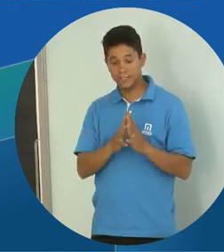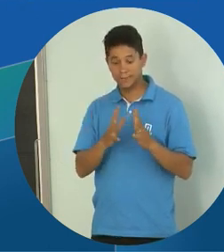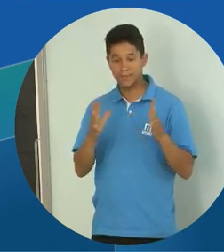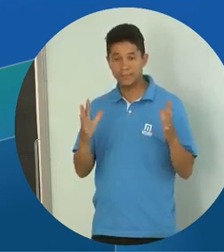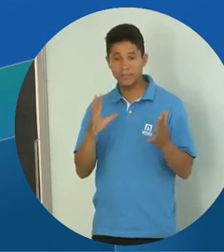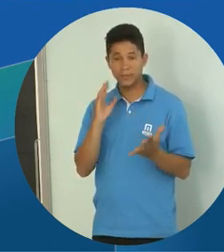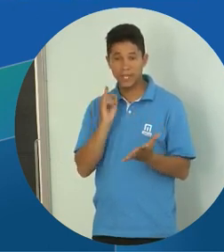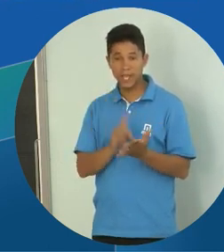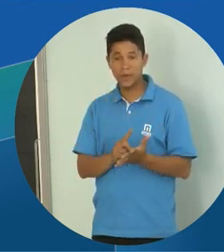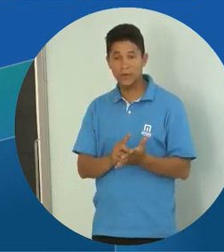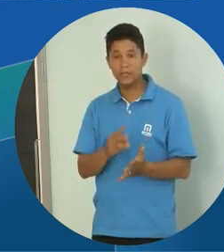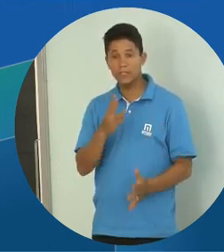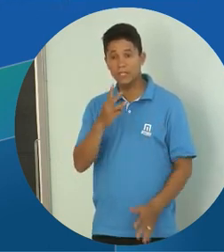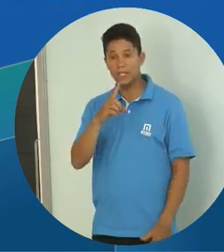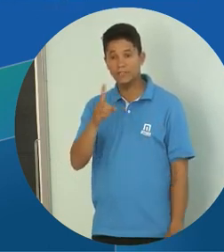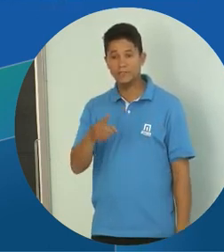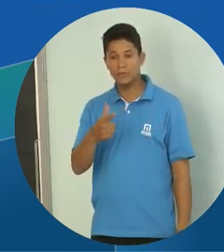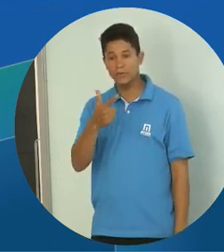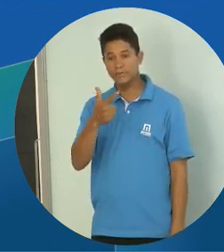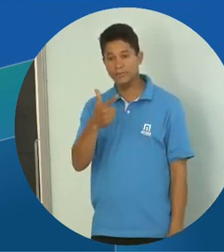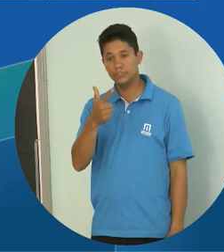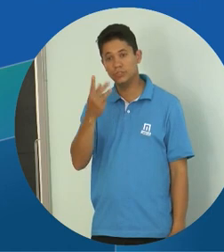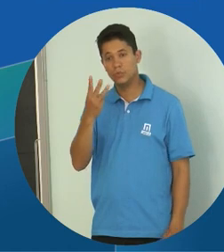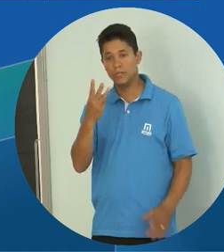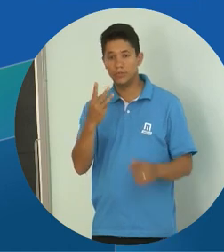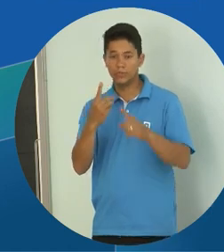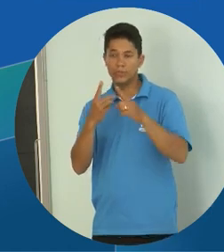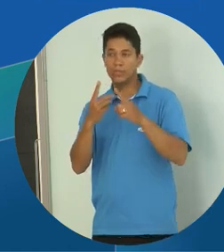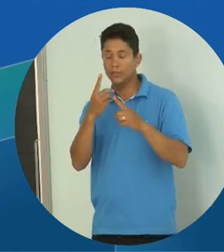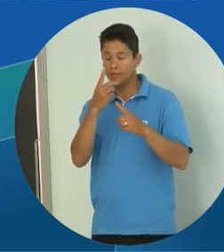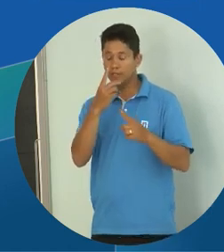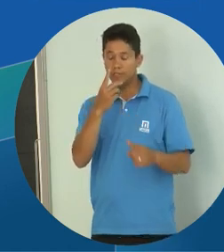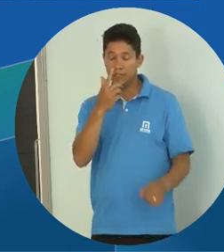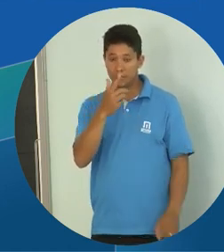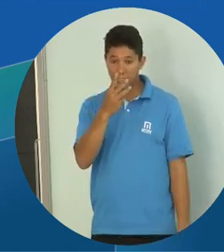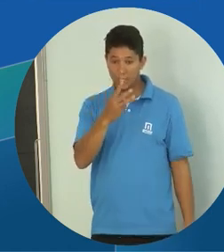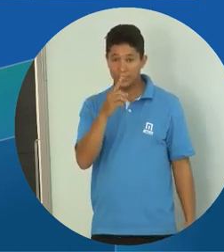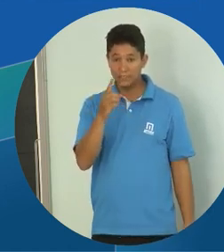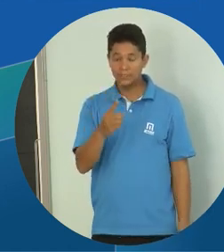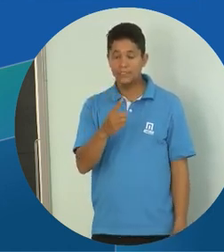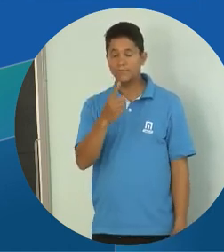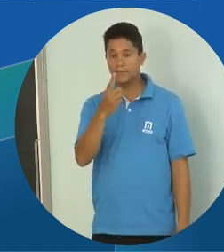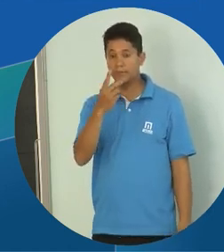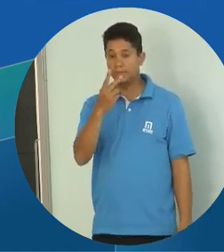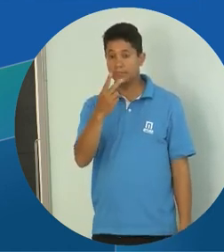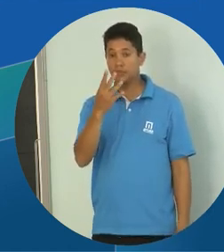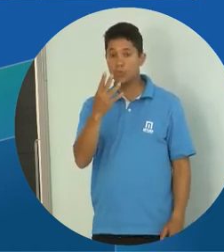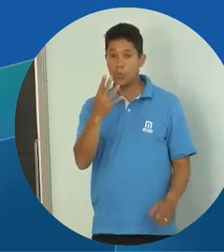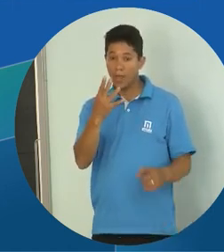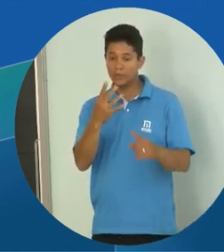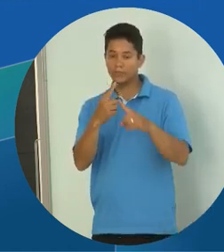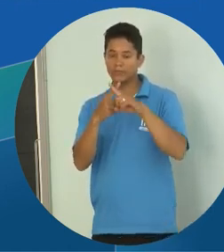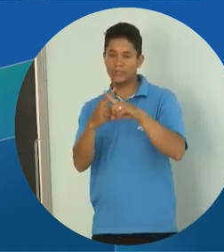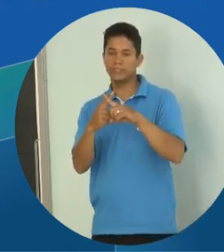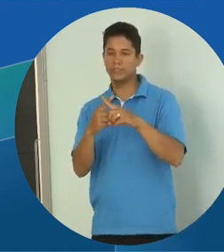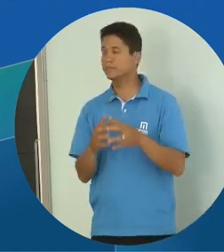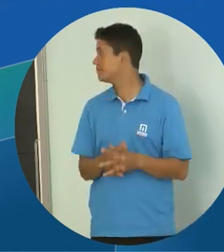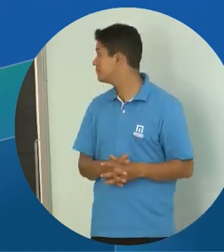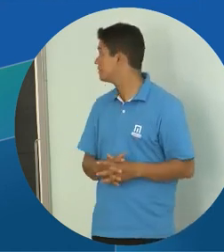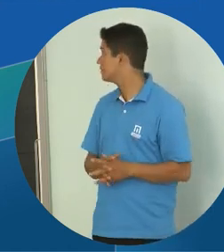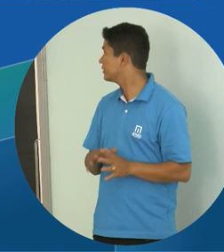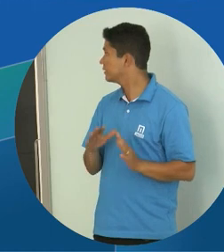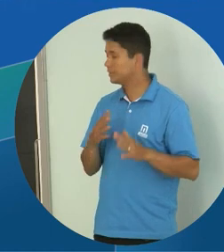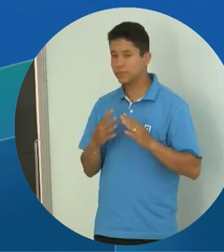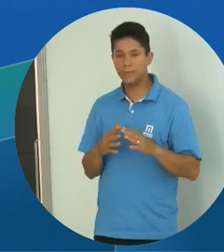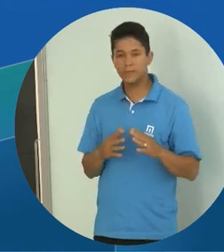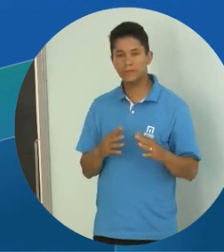nosso produto de 3,24 vezes. A gente pode ver que aproximadamente 39, quase 40 centímetros, então a gente